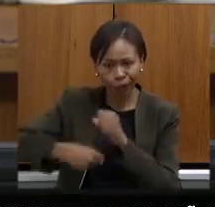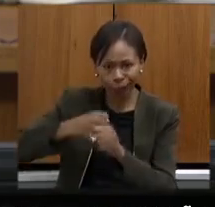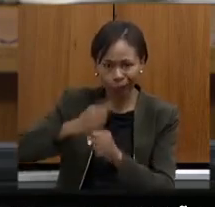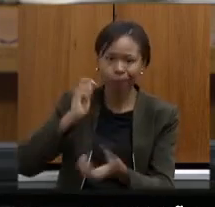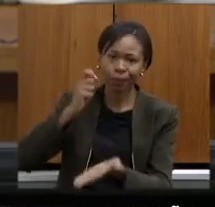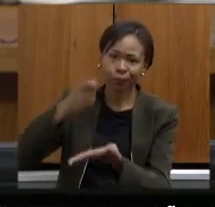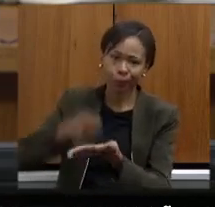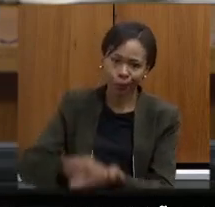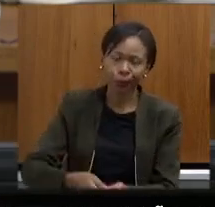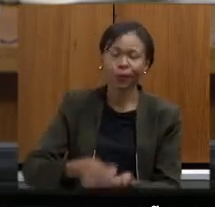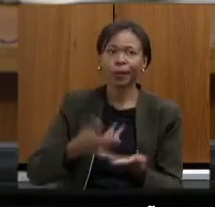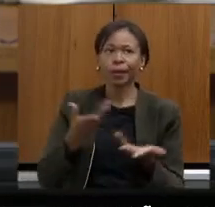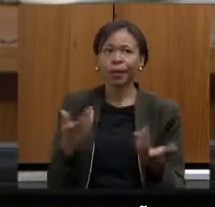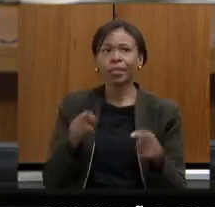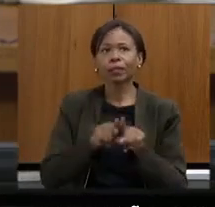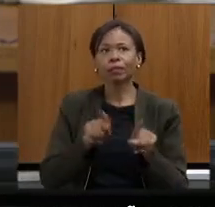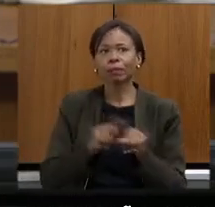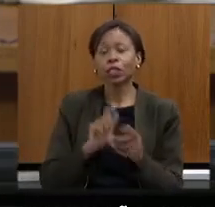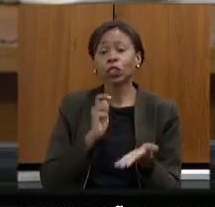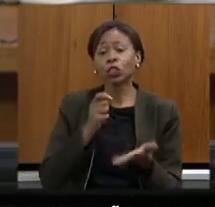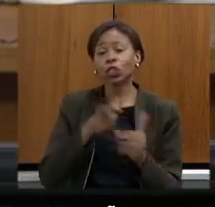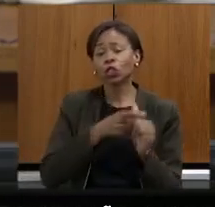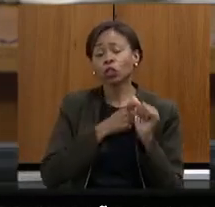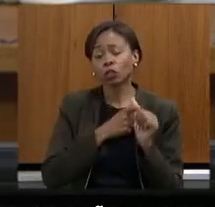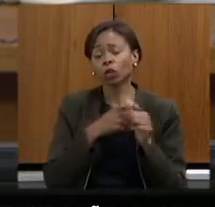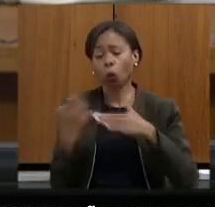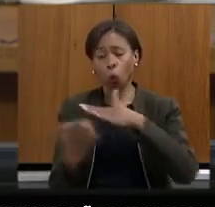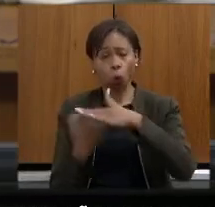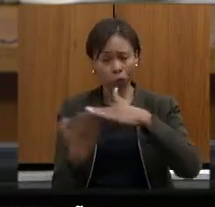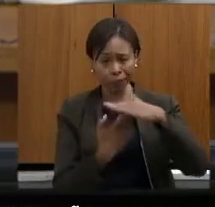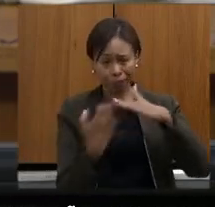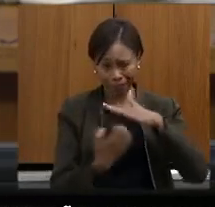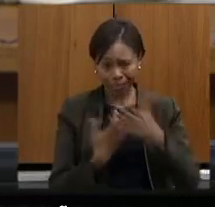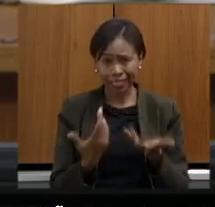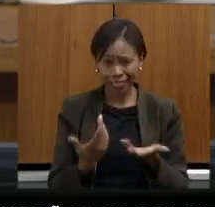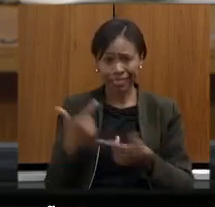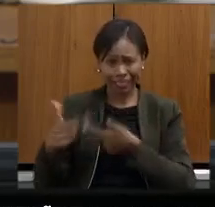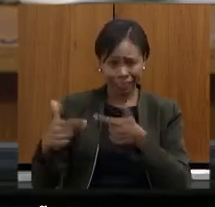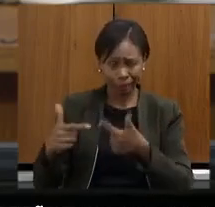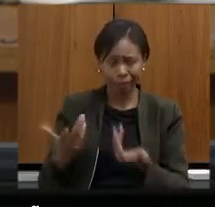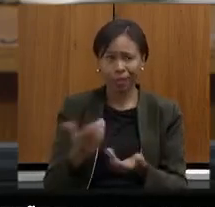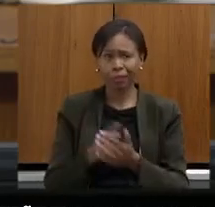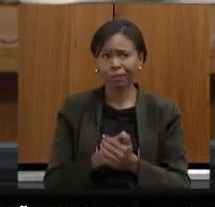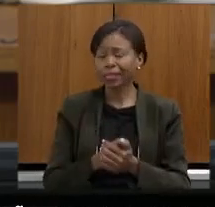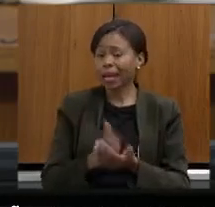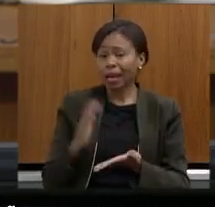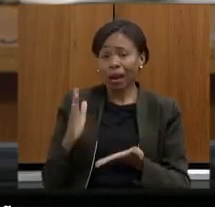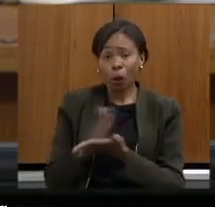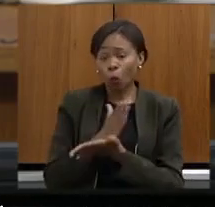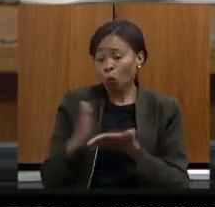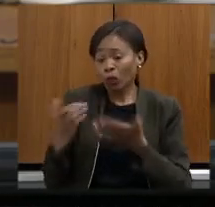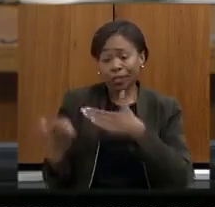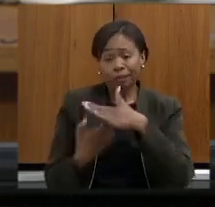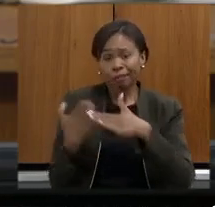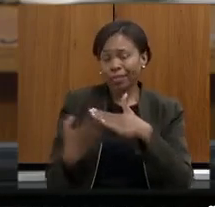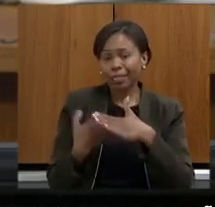uma folha completa a gente tinha as dívidas com fornecedores um mês e dores sem qualquer condição